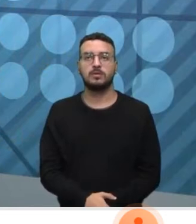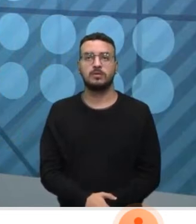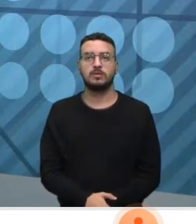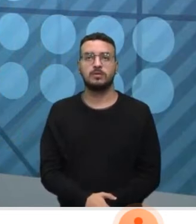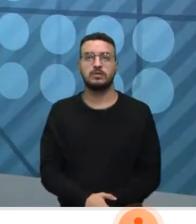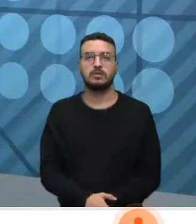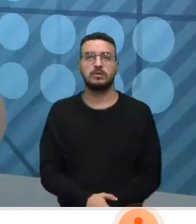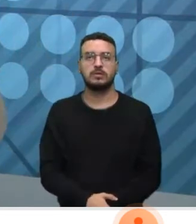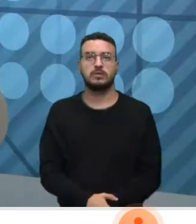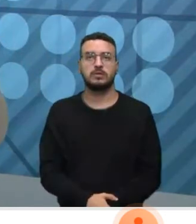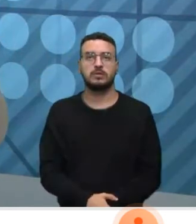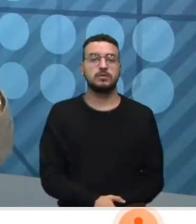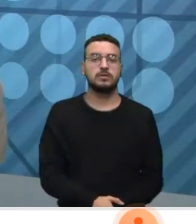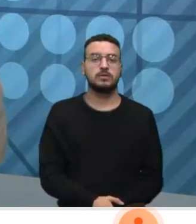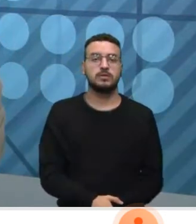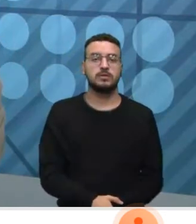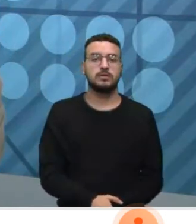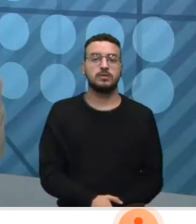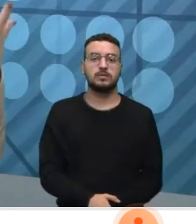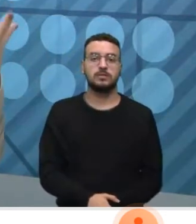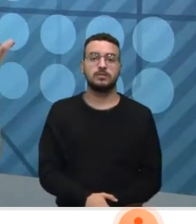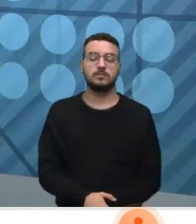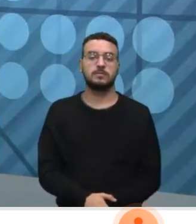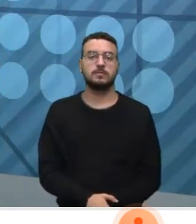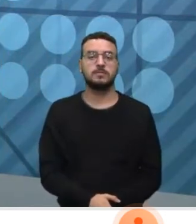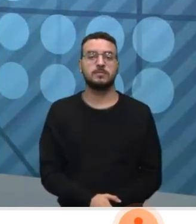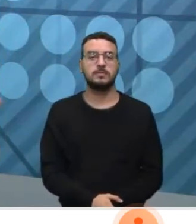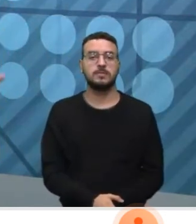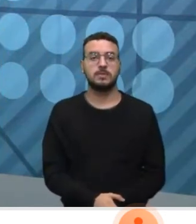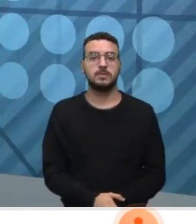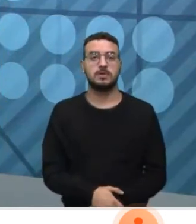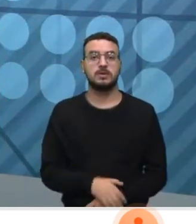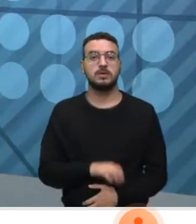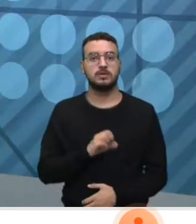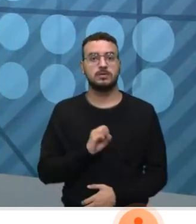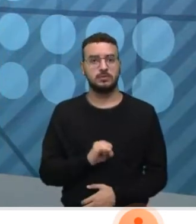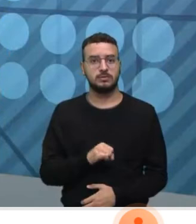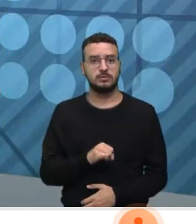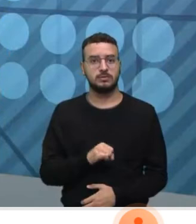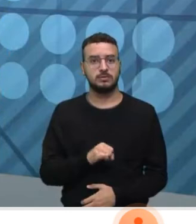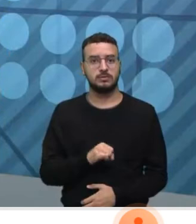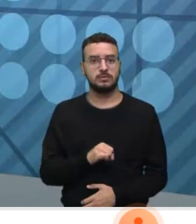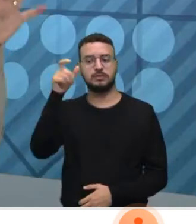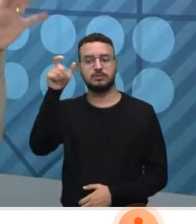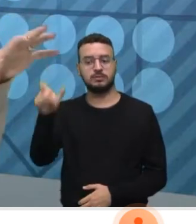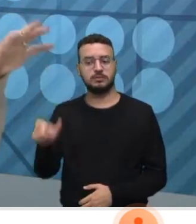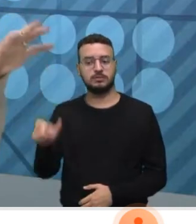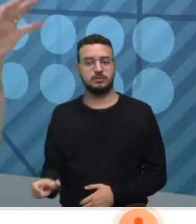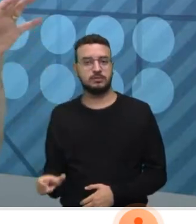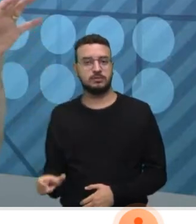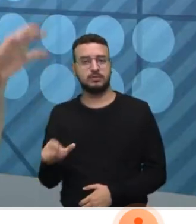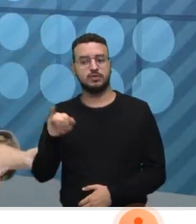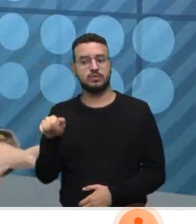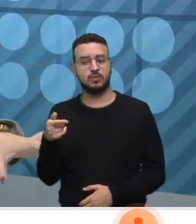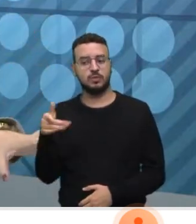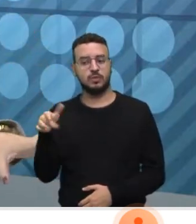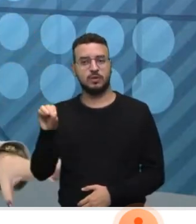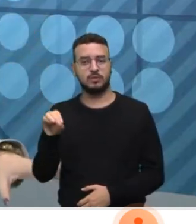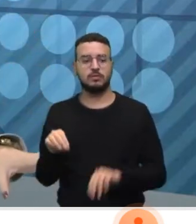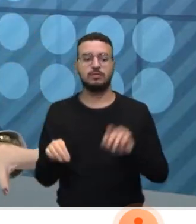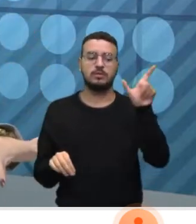tá? Numa próxima vez que eu for retomar Maria e João, eles devem continuar no mesmo